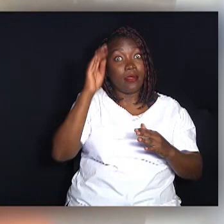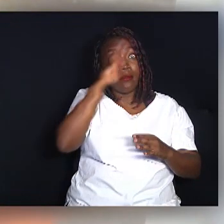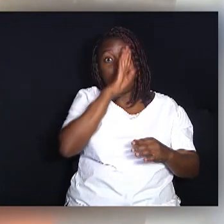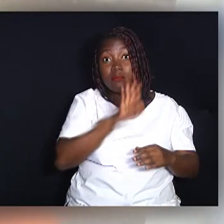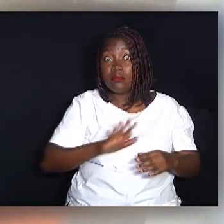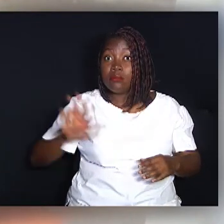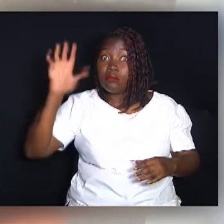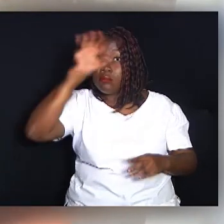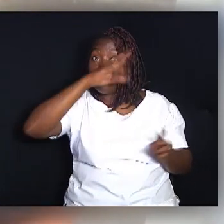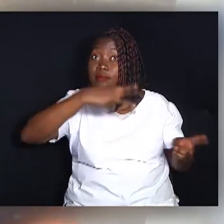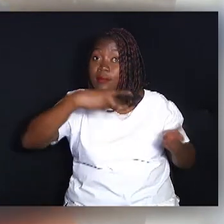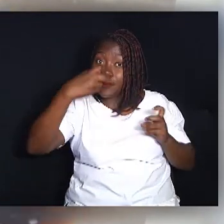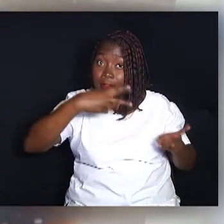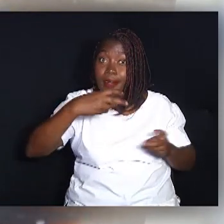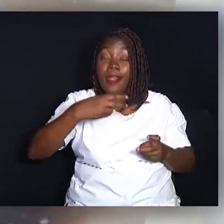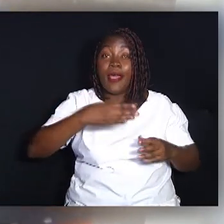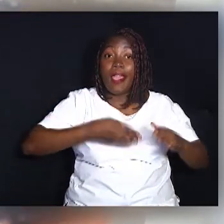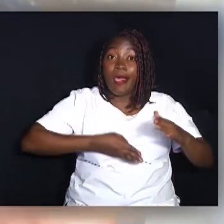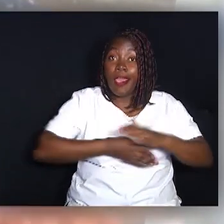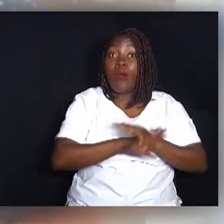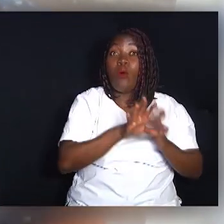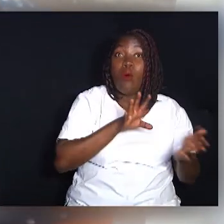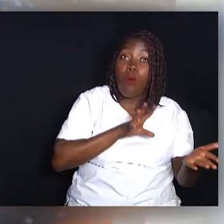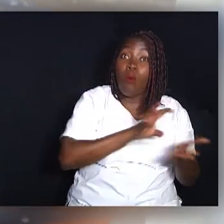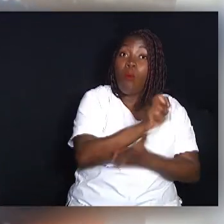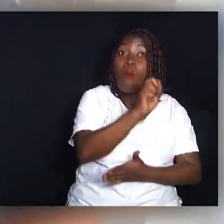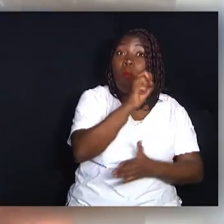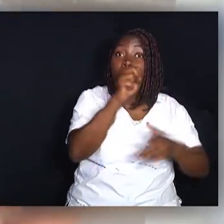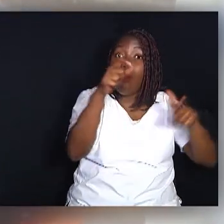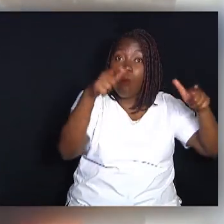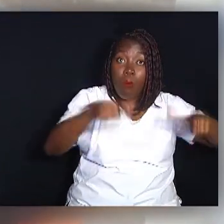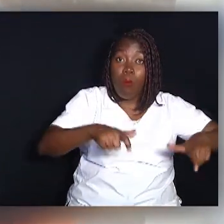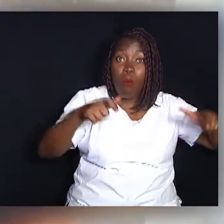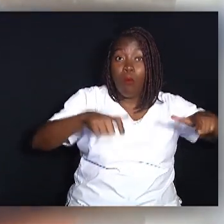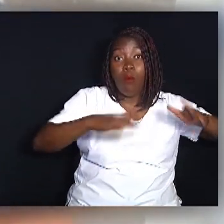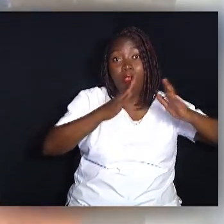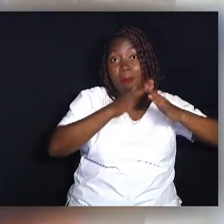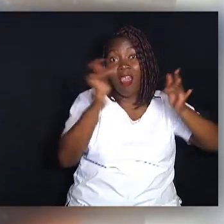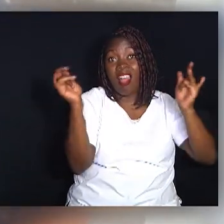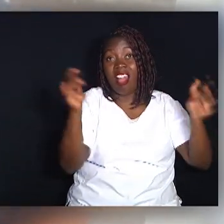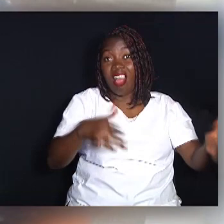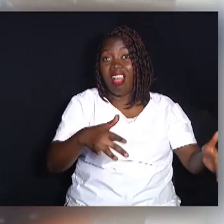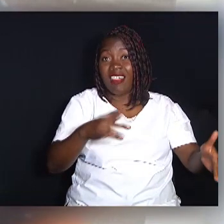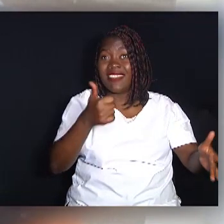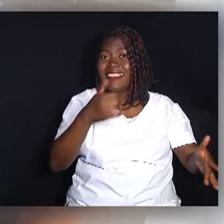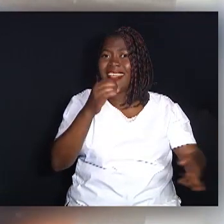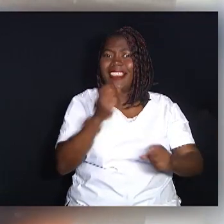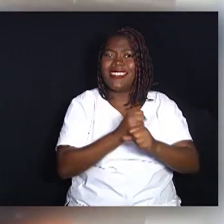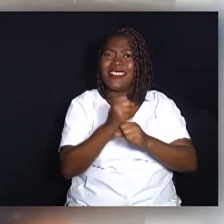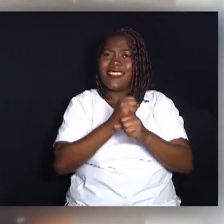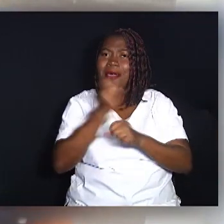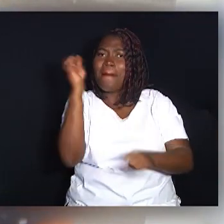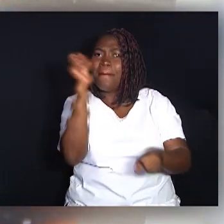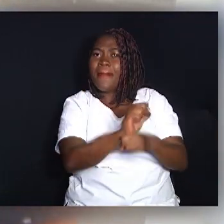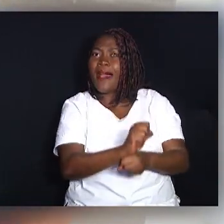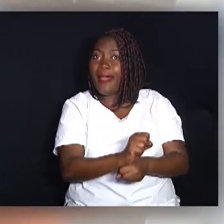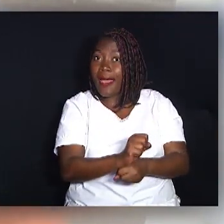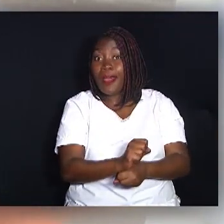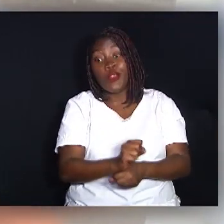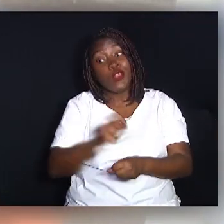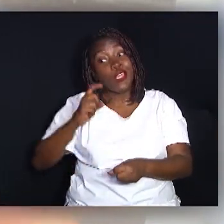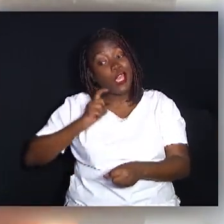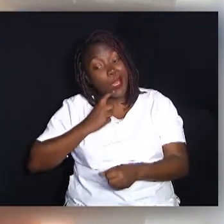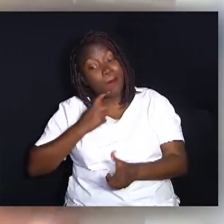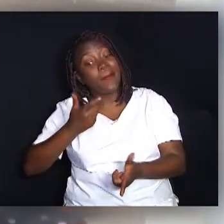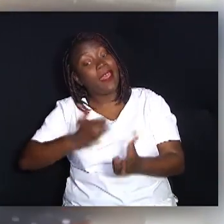um imóvel que estava há 8 anos, há quase 10 anos parado, e Campinas ainda deve isso para a história dessa mulher,